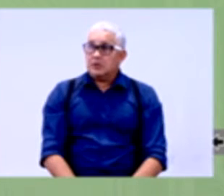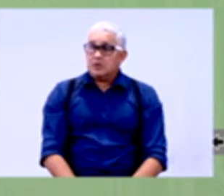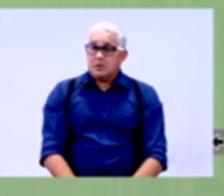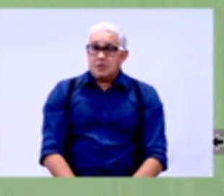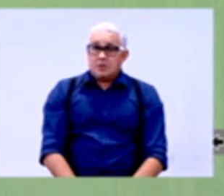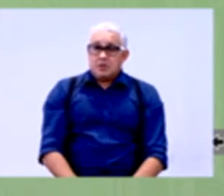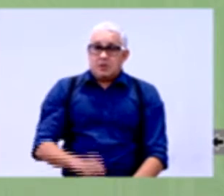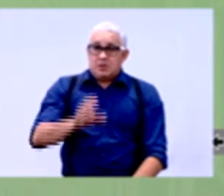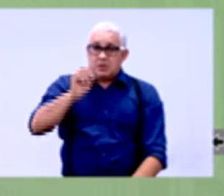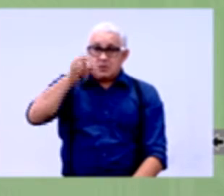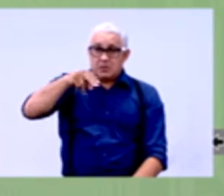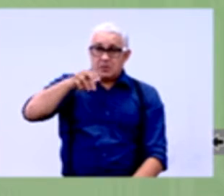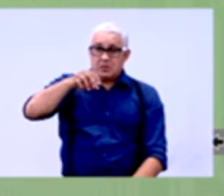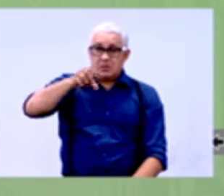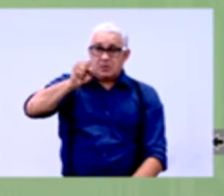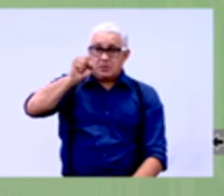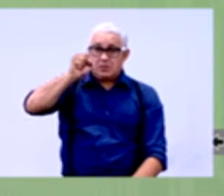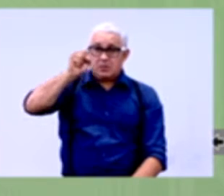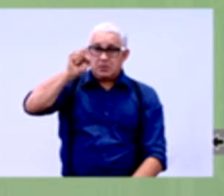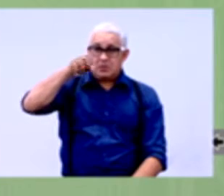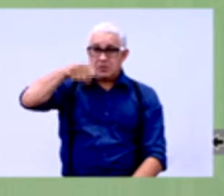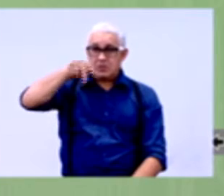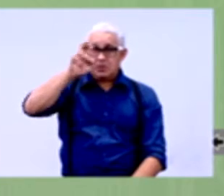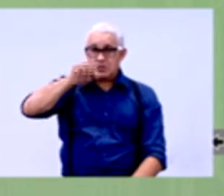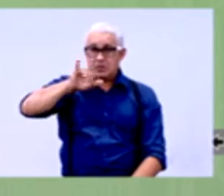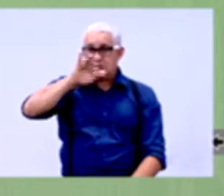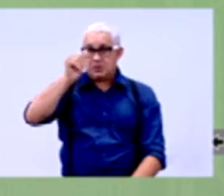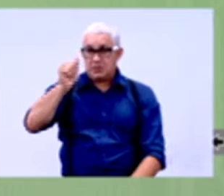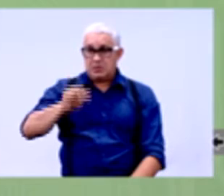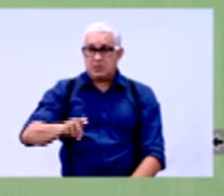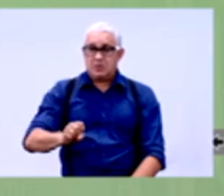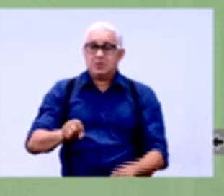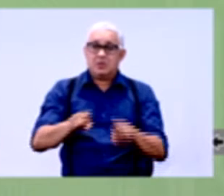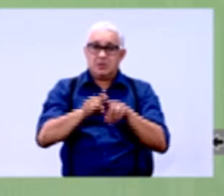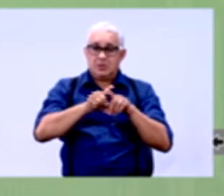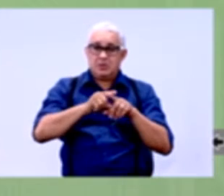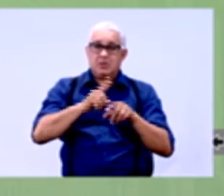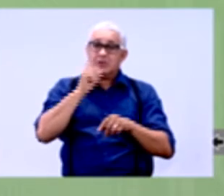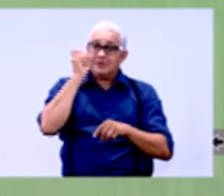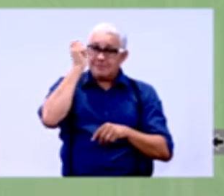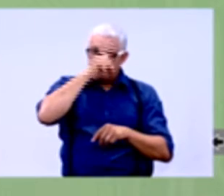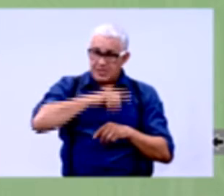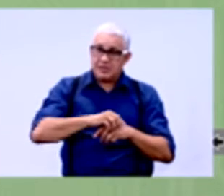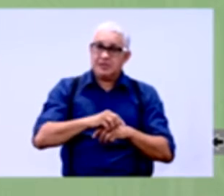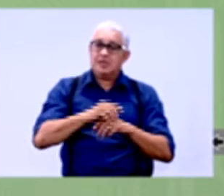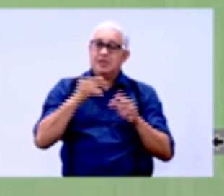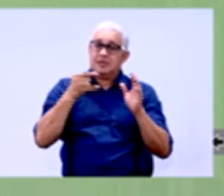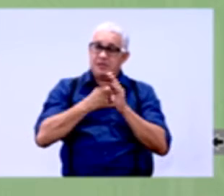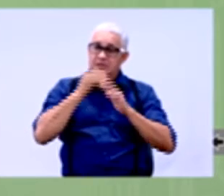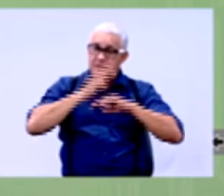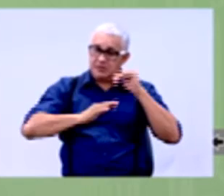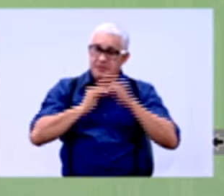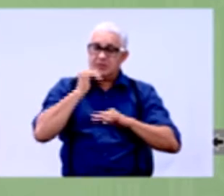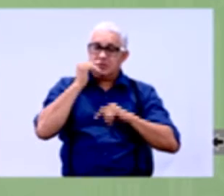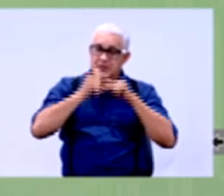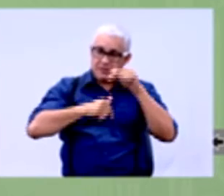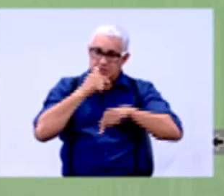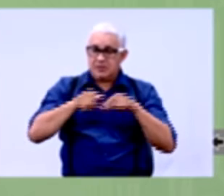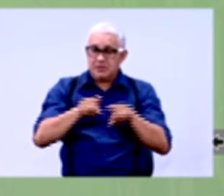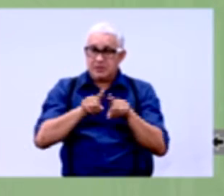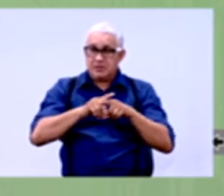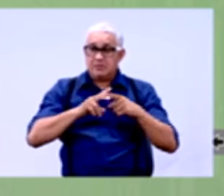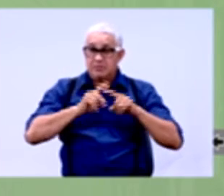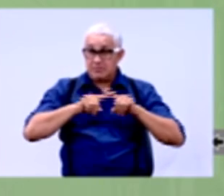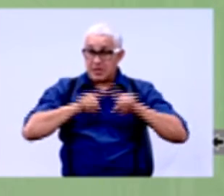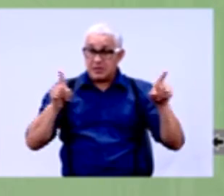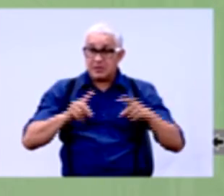Consequências das múltiplas camadas. Maior complexidade no desenvolvimento, mas uma manutenção